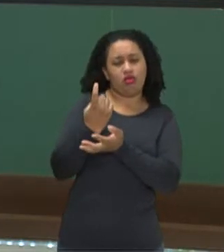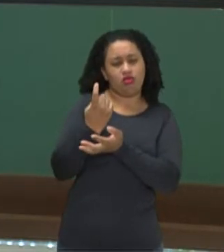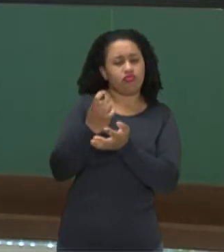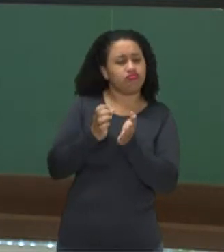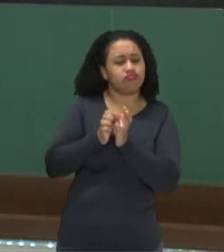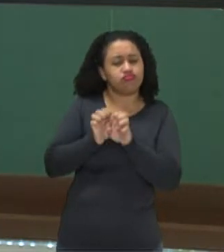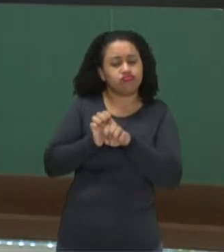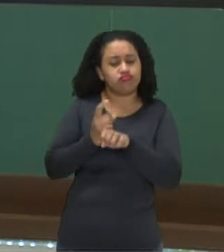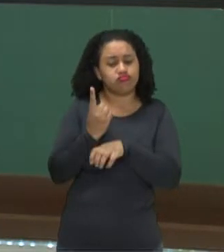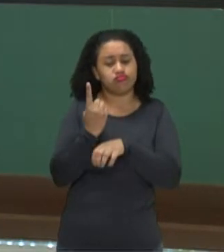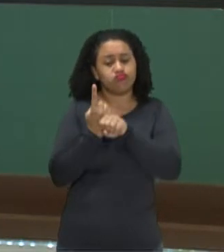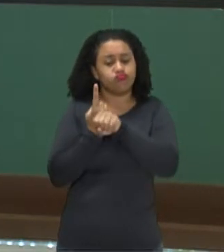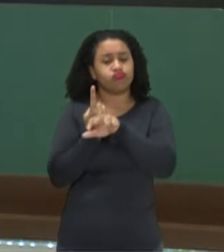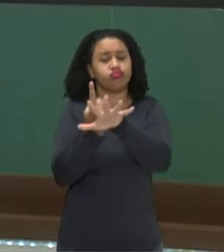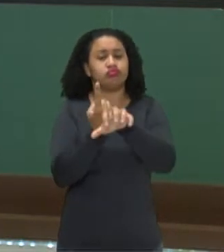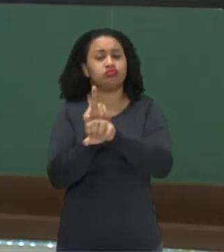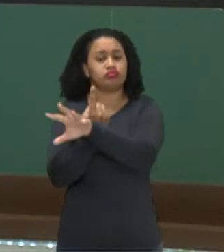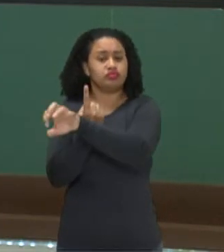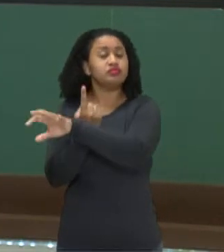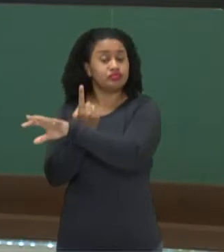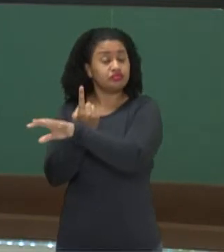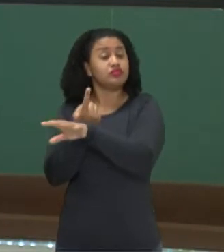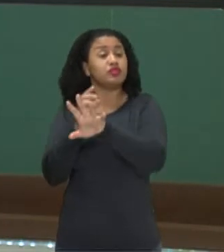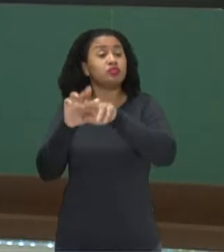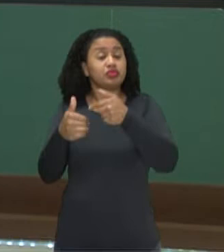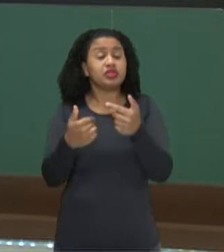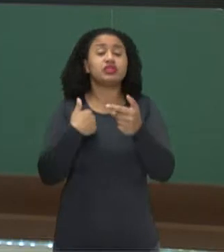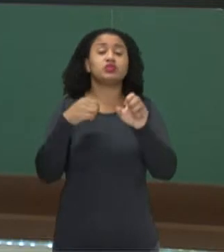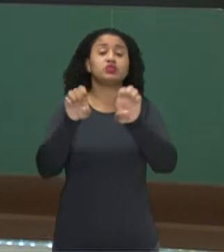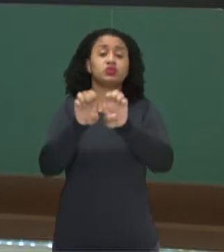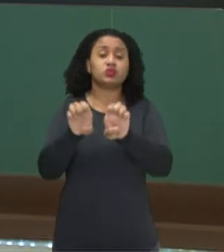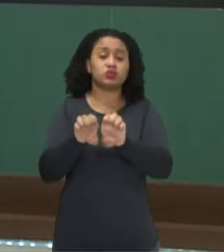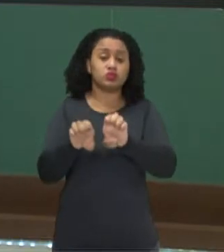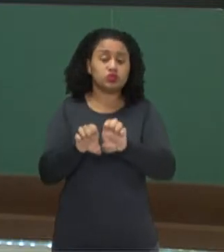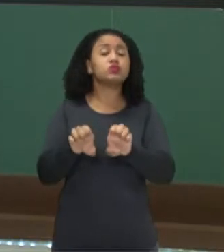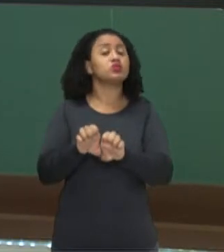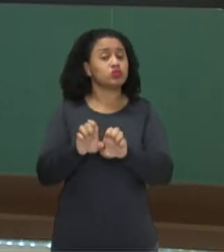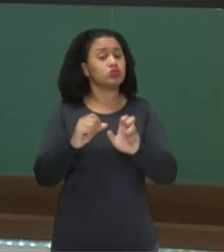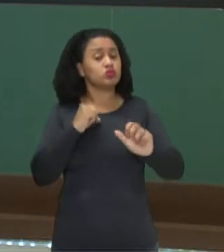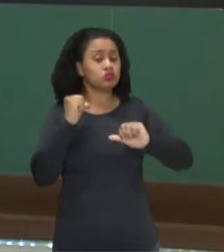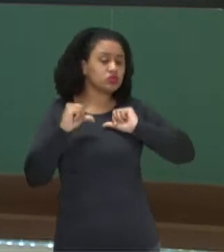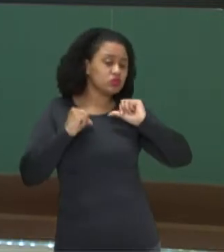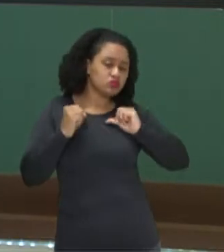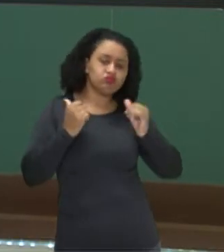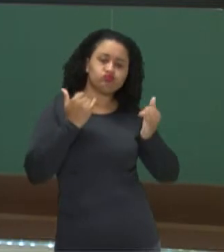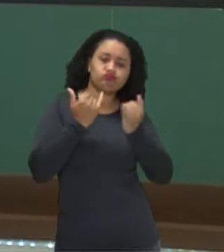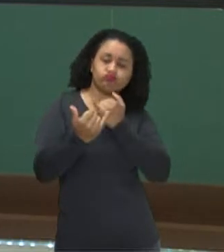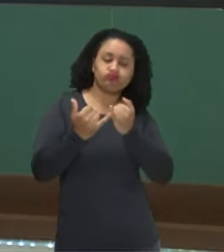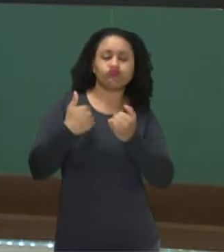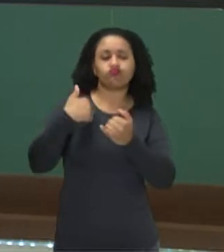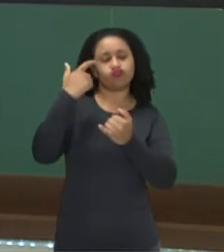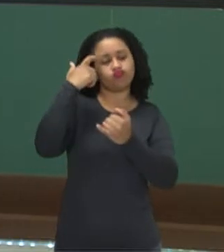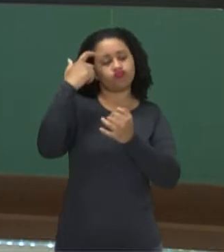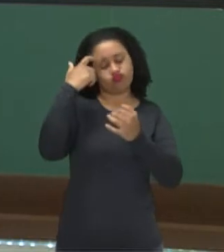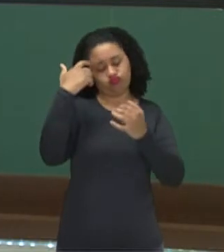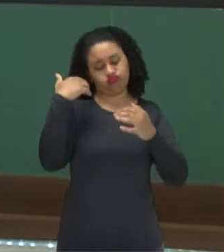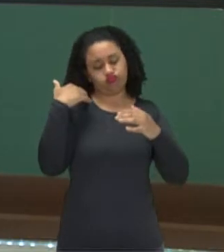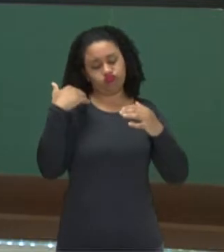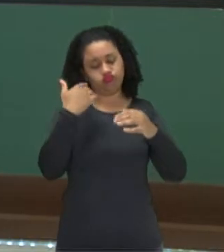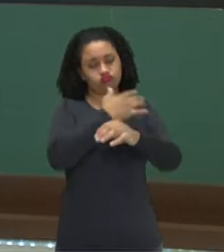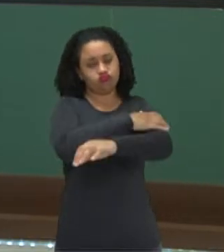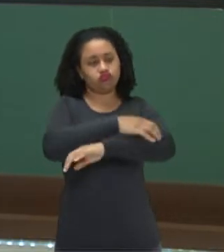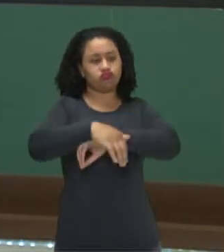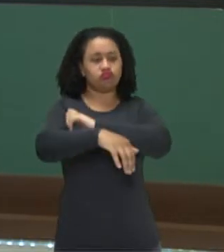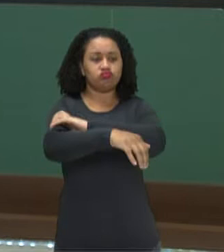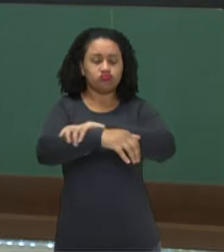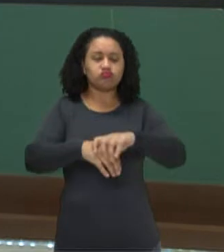estruturas anatômicas aí tão similares. E aí, olha só, pensando em braço, pensando em pata, né? Pensando